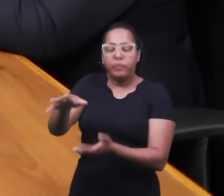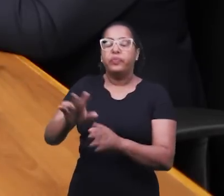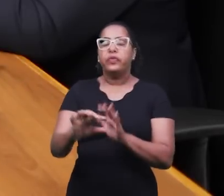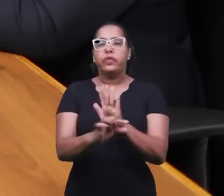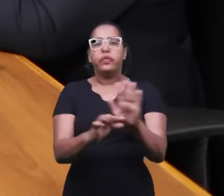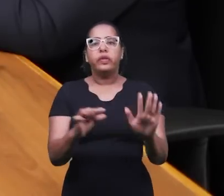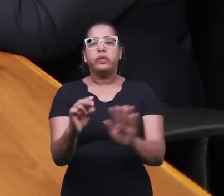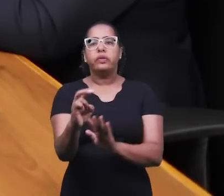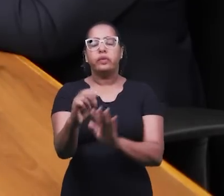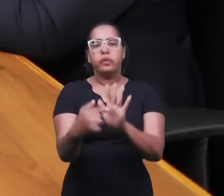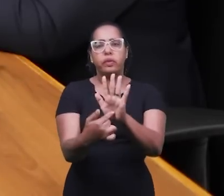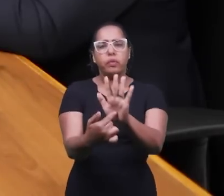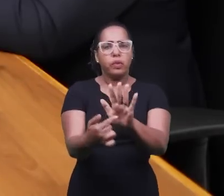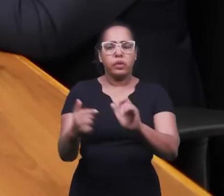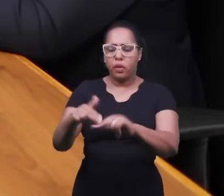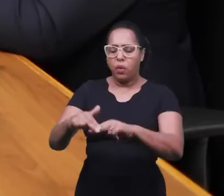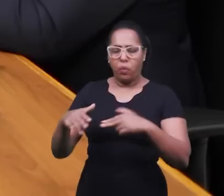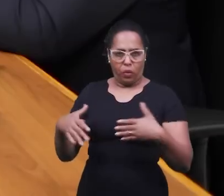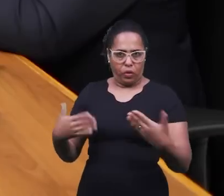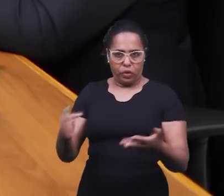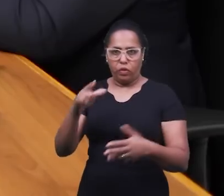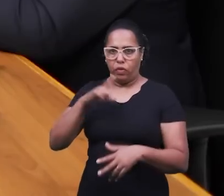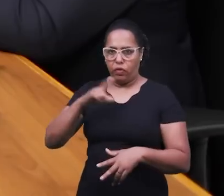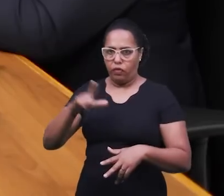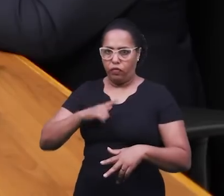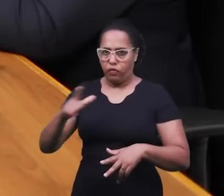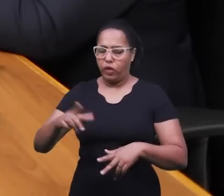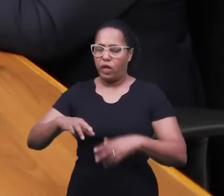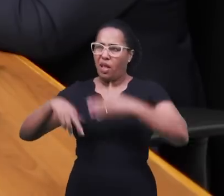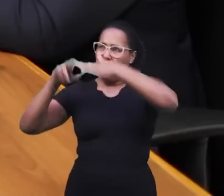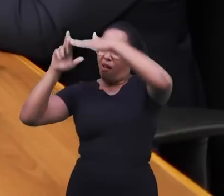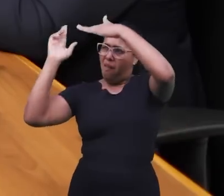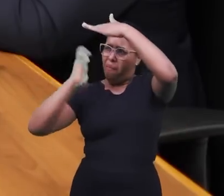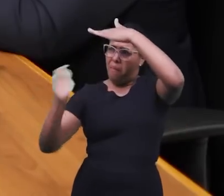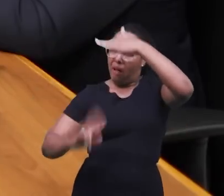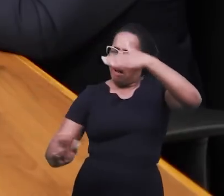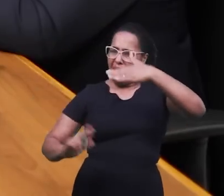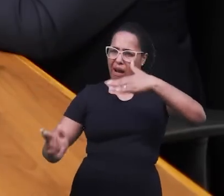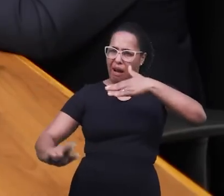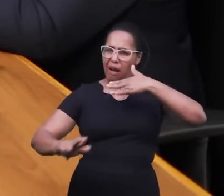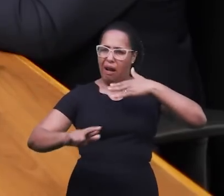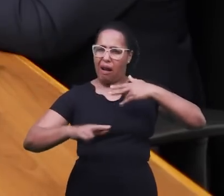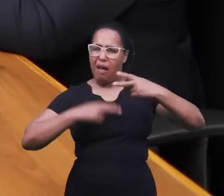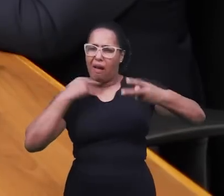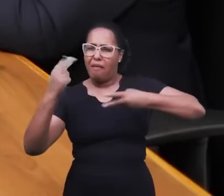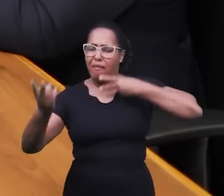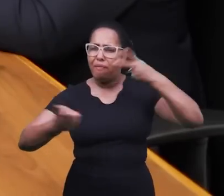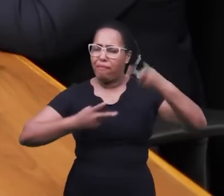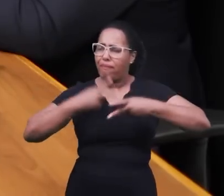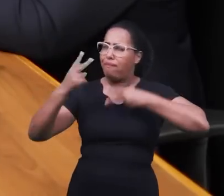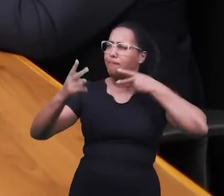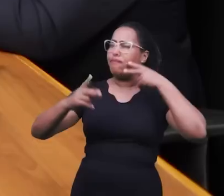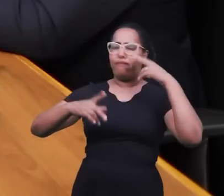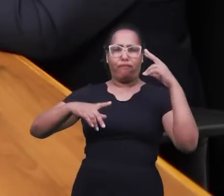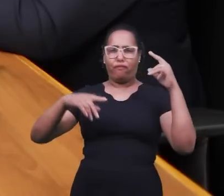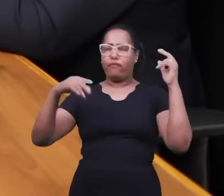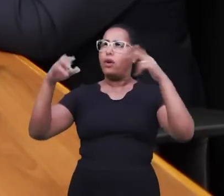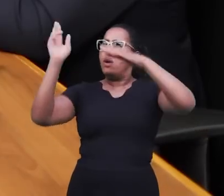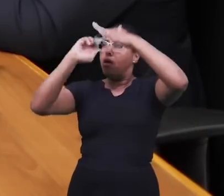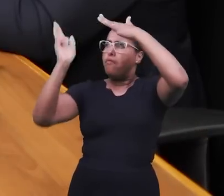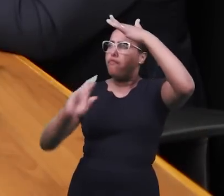o versículo 5, né, termina dizendo que em razão disso houve então vozes, trovões, relâmpagos e terremotos, que é o verso